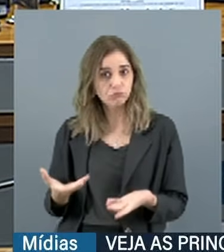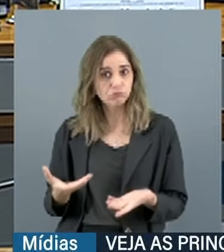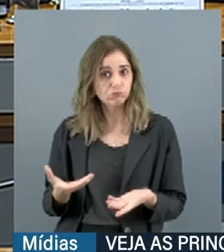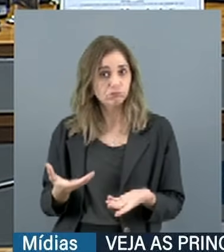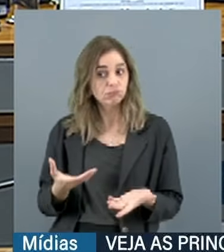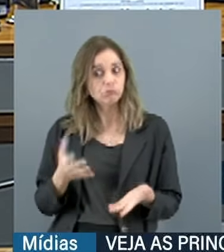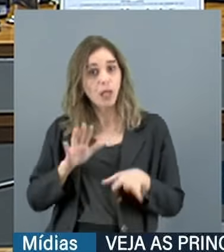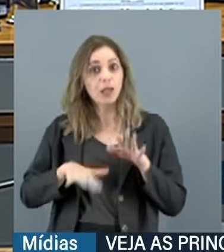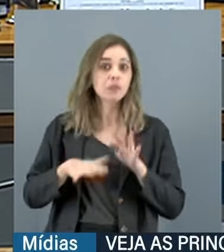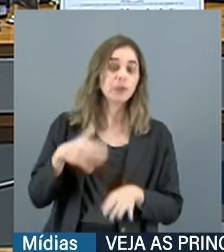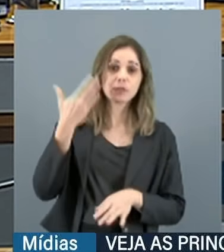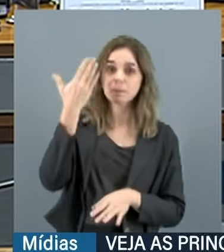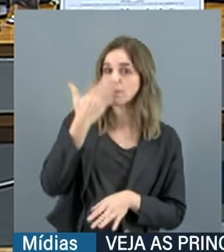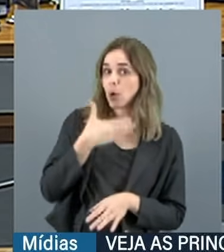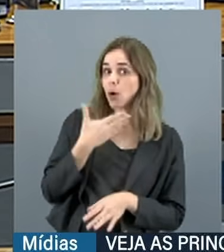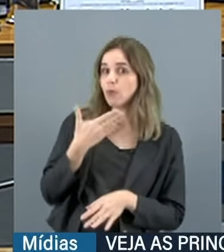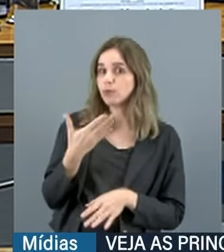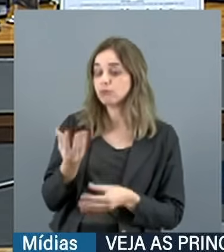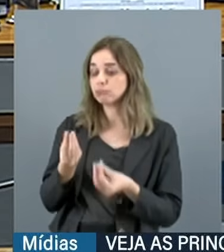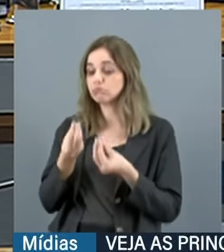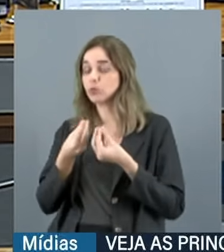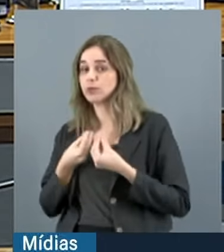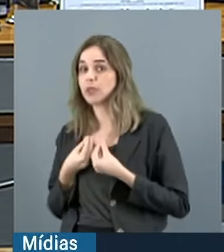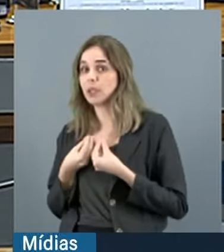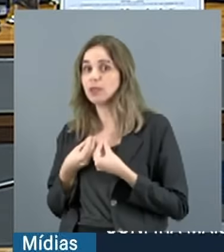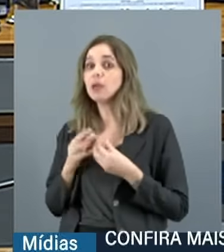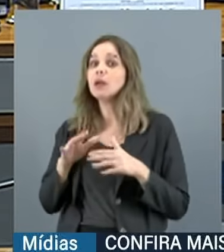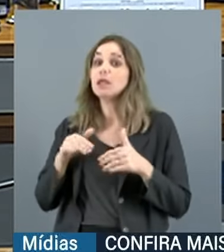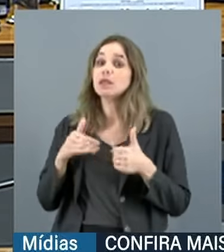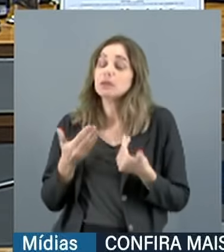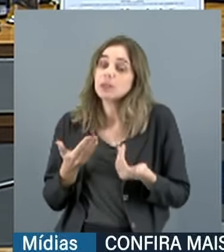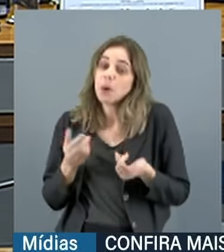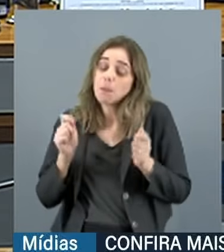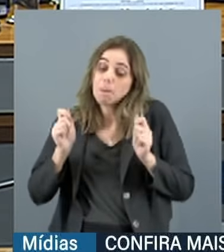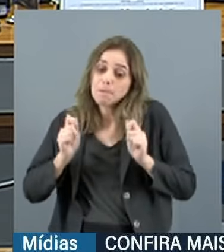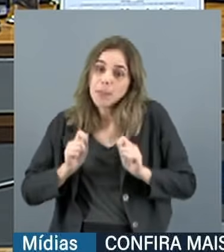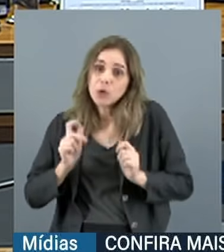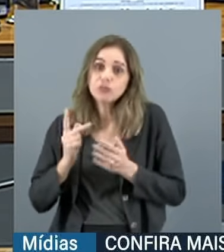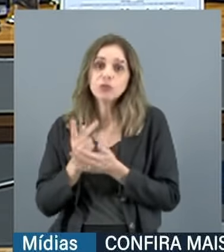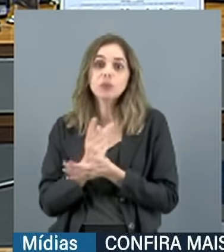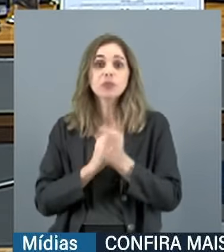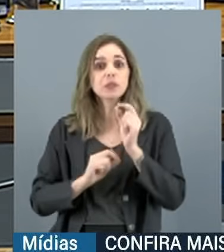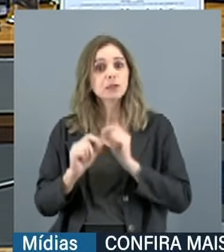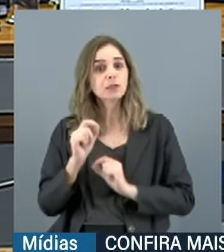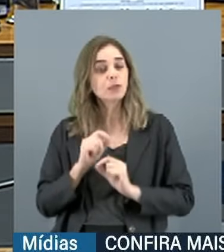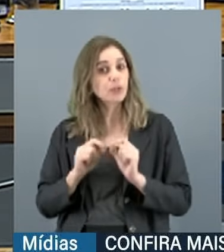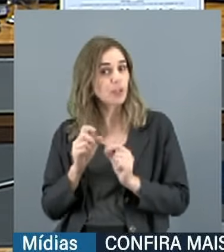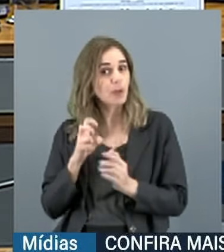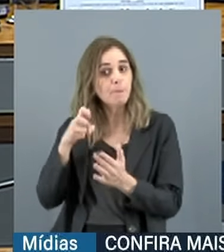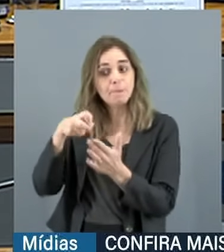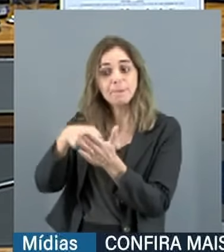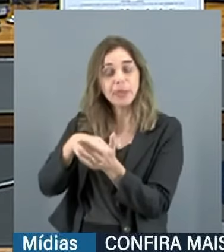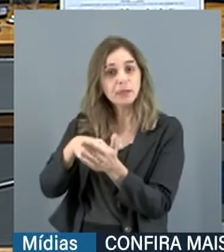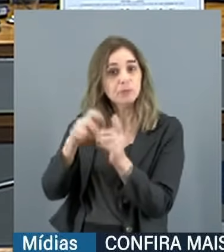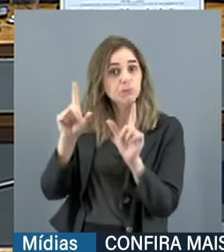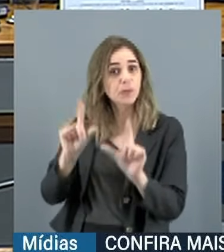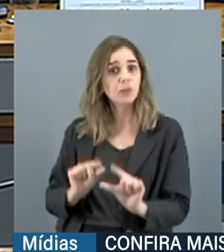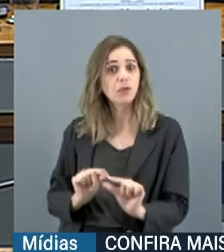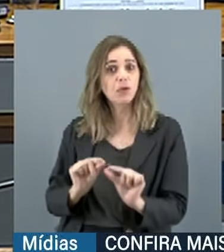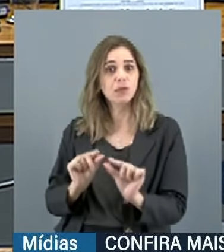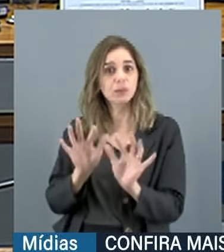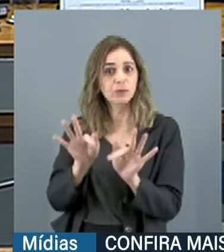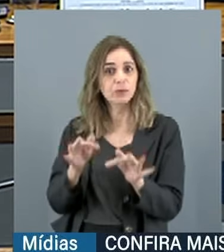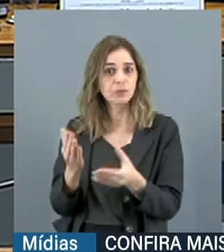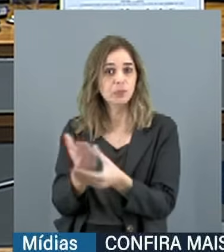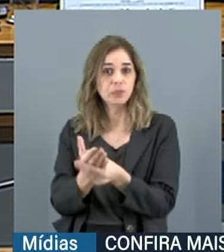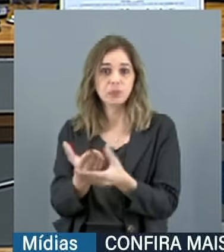provas materializadas que chegará, naturalmente que isso poderá incidir em torno da sua pena ao final do processo. Então, eu quero